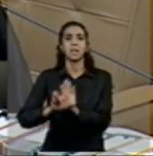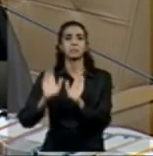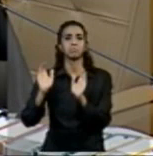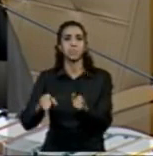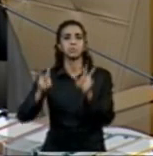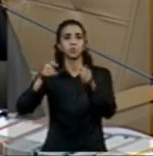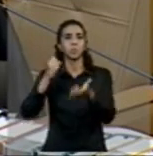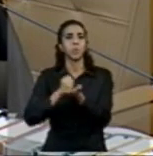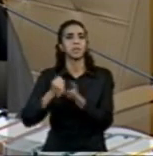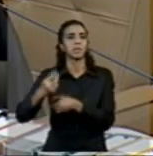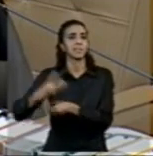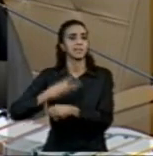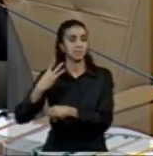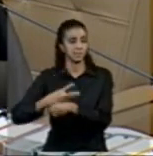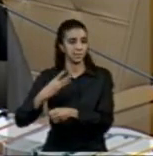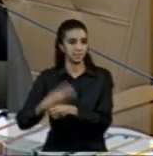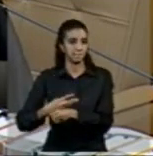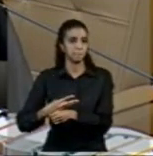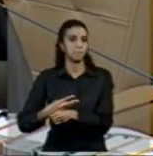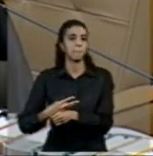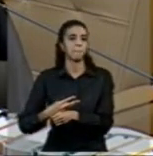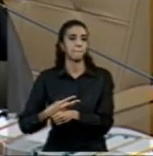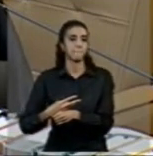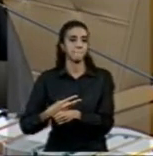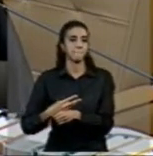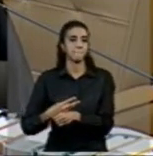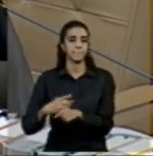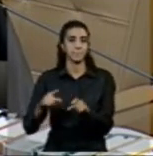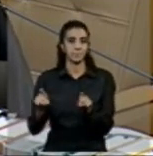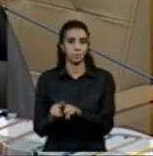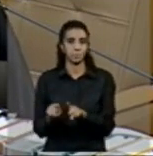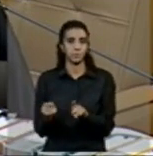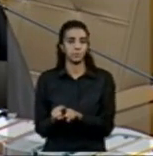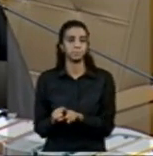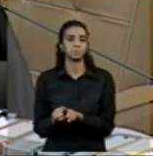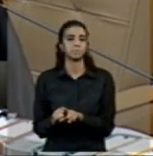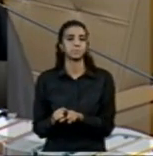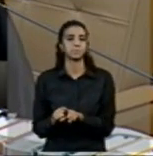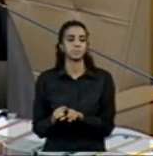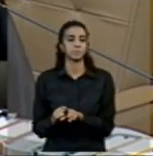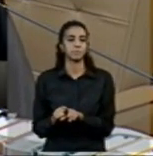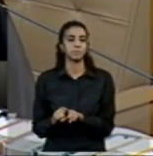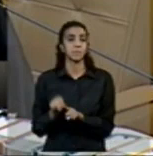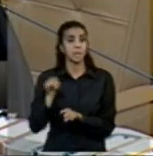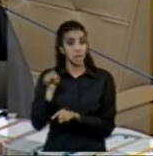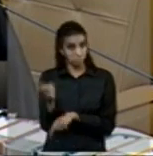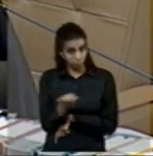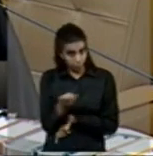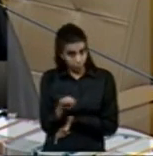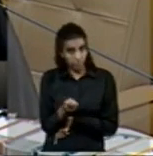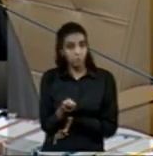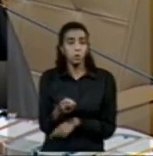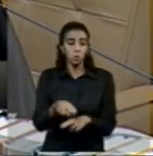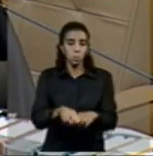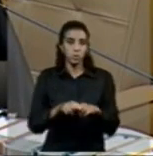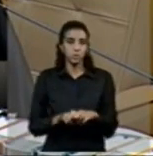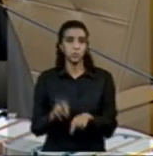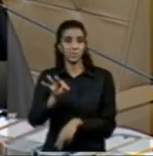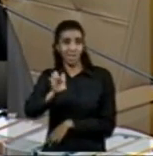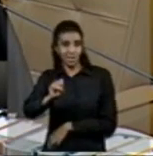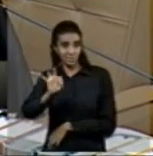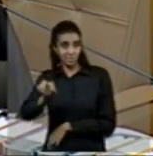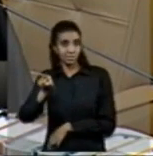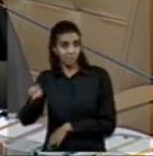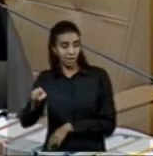a contratação terceirizada em hipóteses determinadas e exceptivas, que permitiram ao Tribunal Superior do